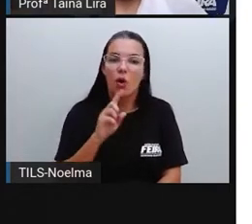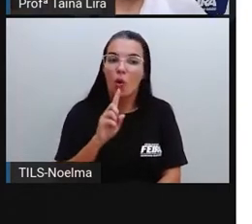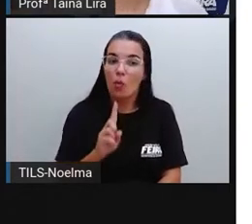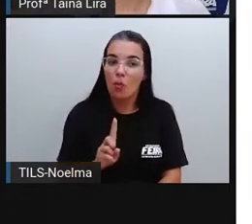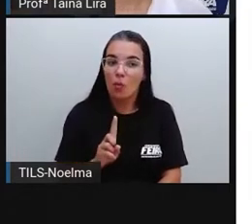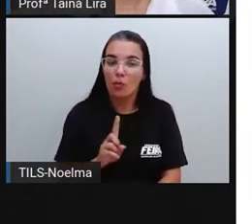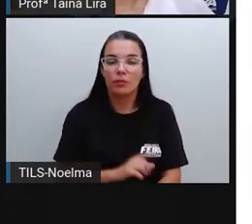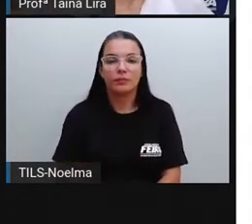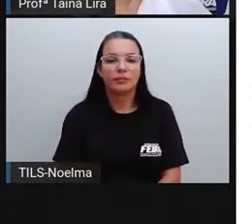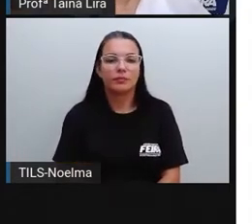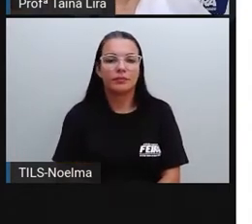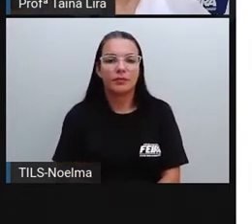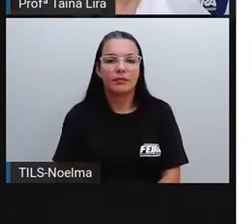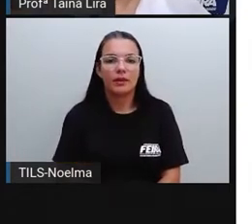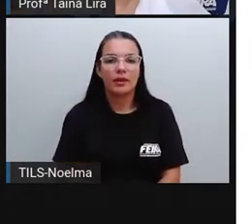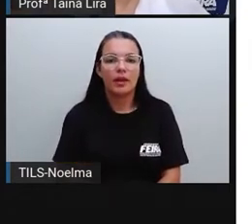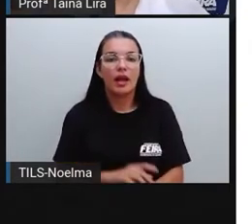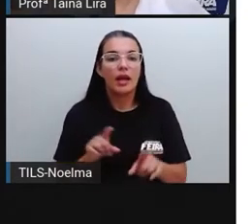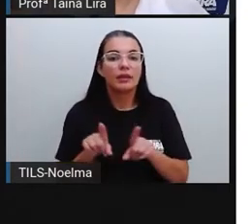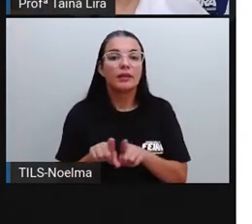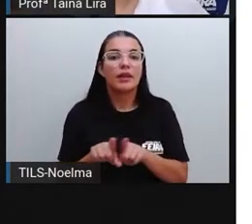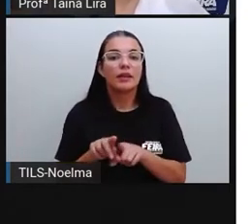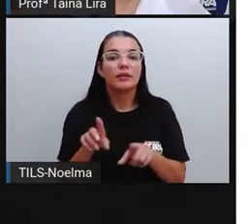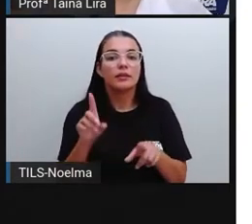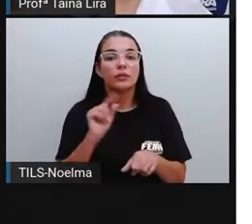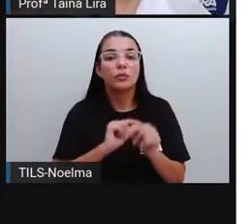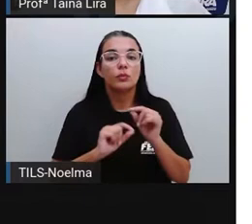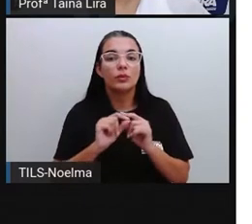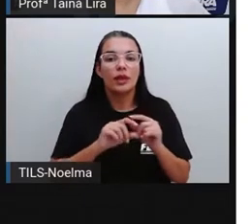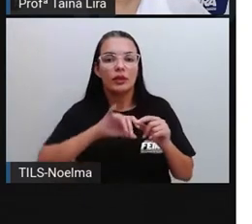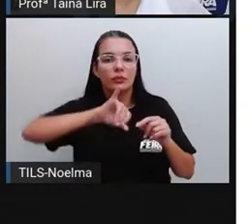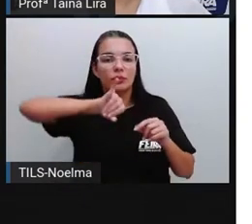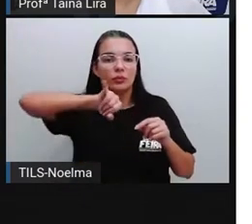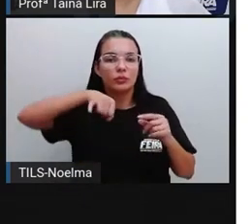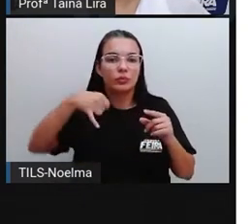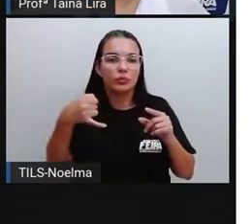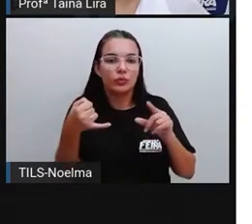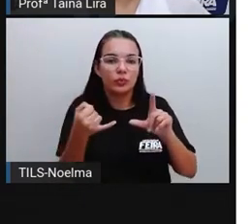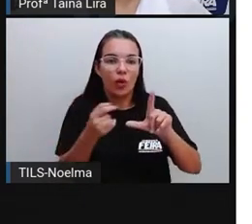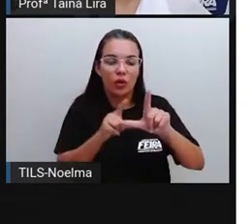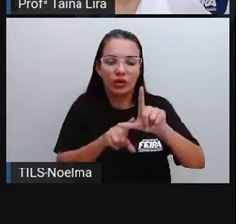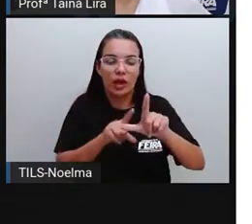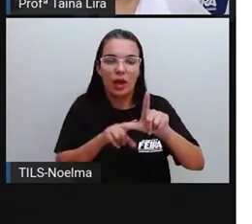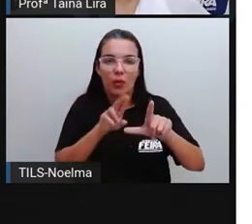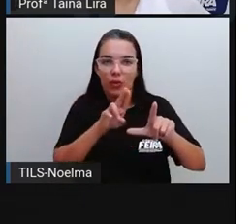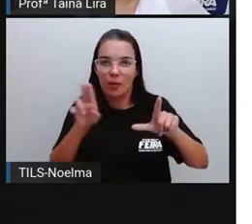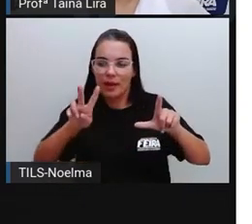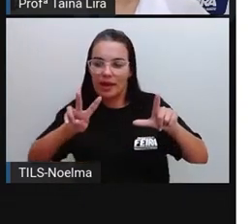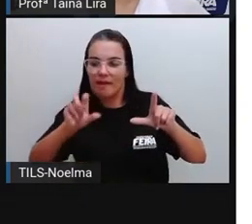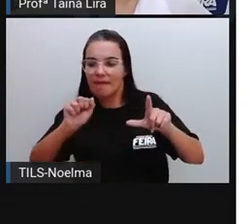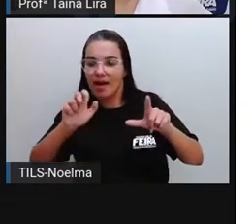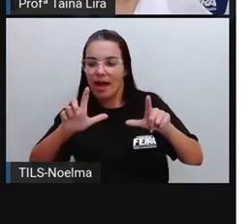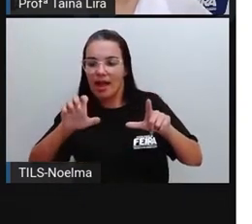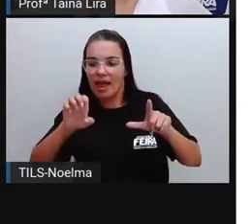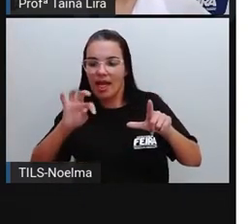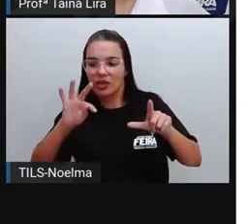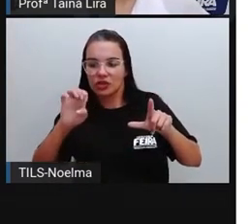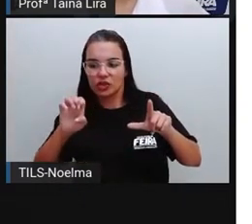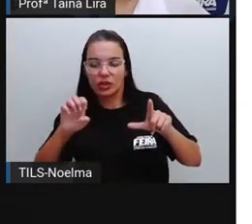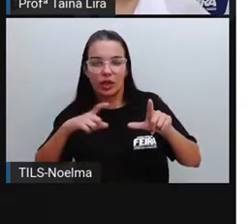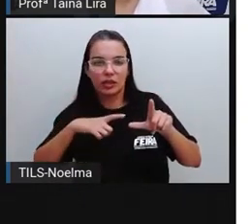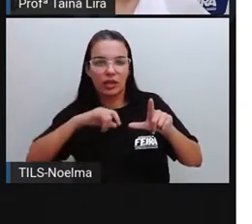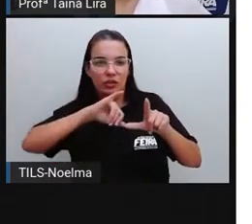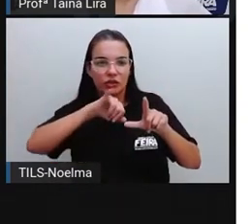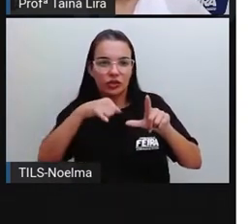bom? A gente também tem, ó, um valete que é representado pela